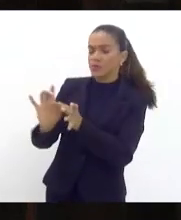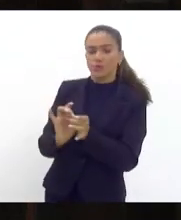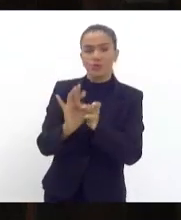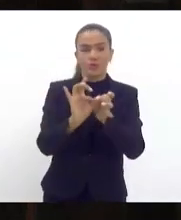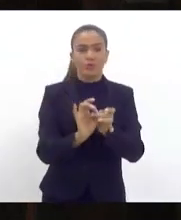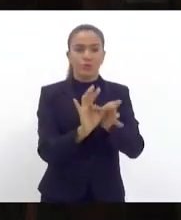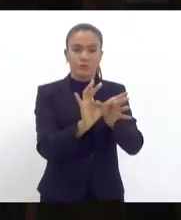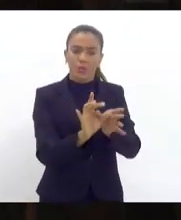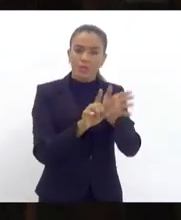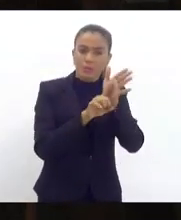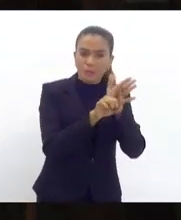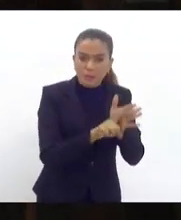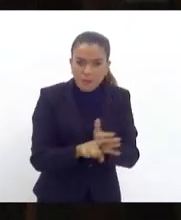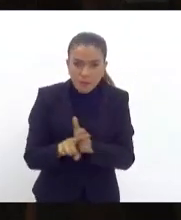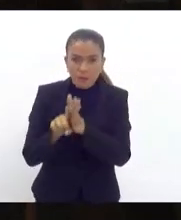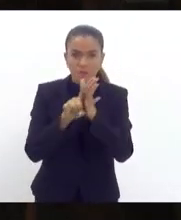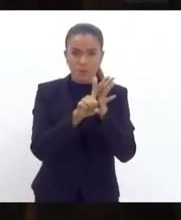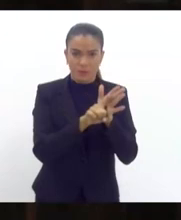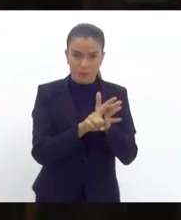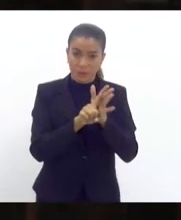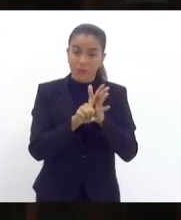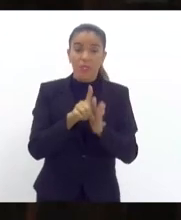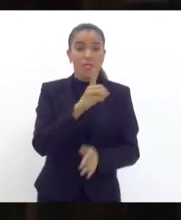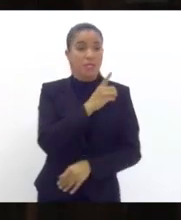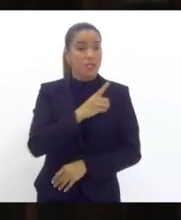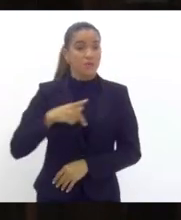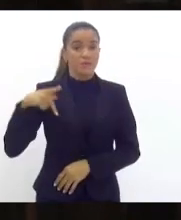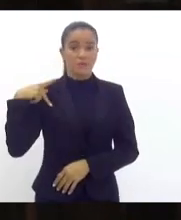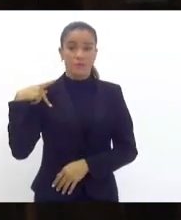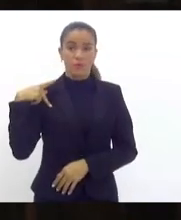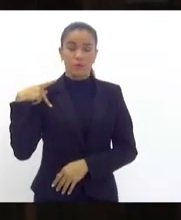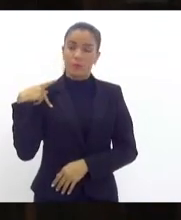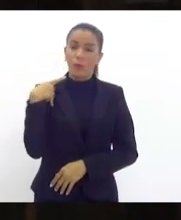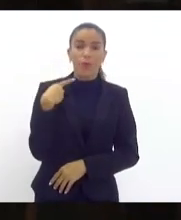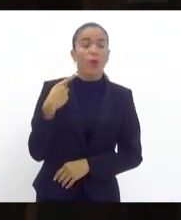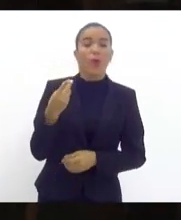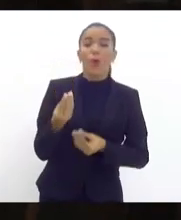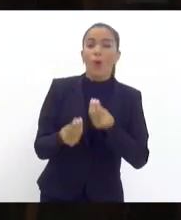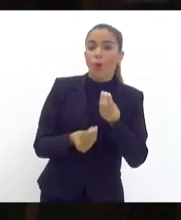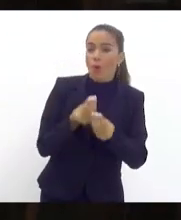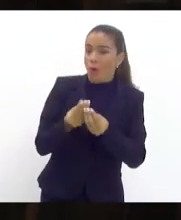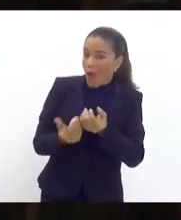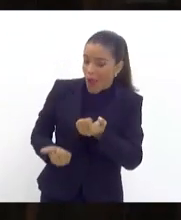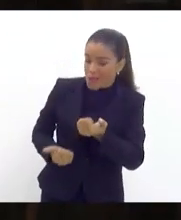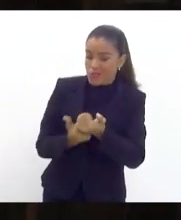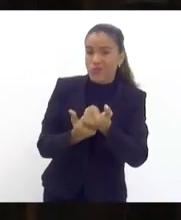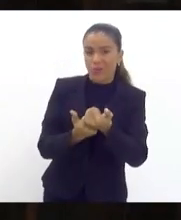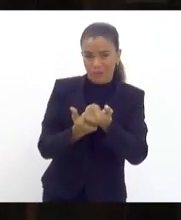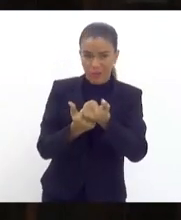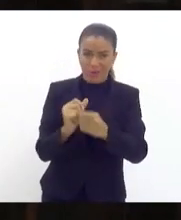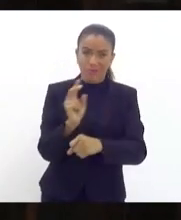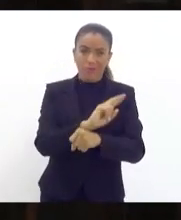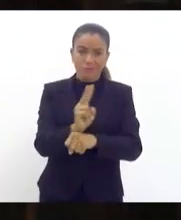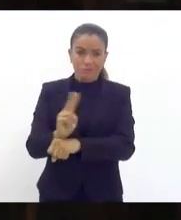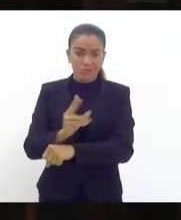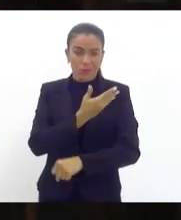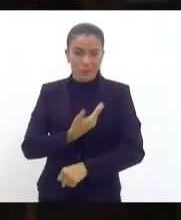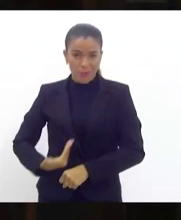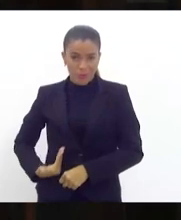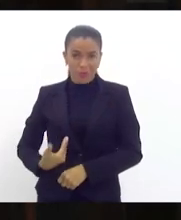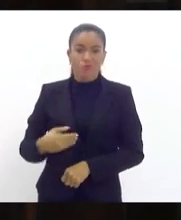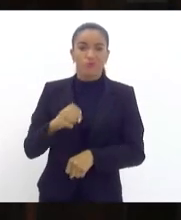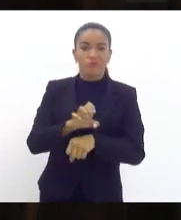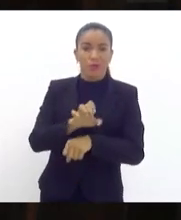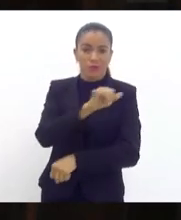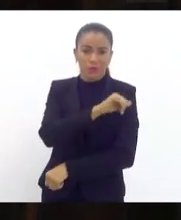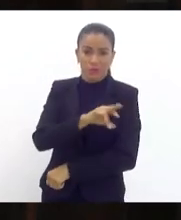as pesquisas da Defensoria Pública de forma a somar com a segurança pública do Estado do Rio